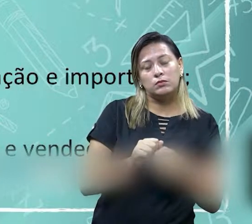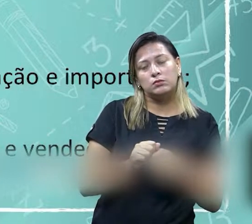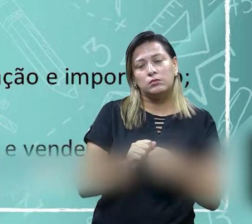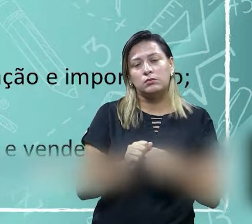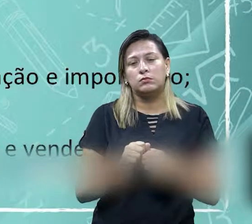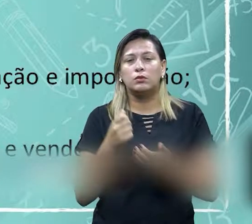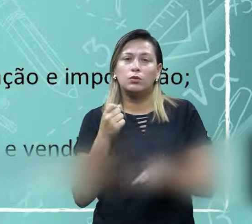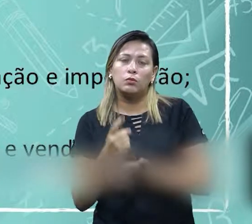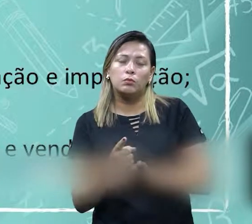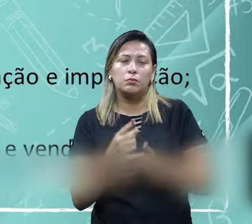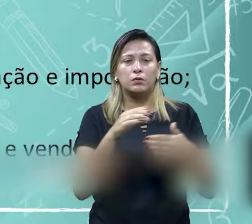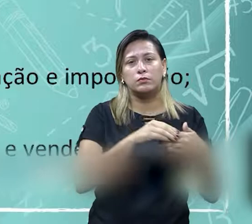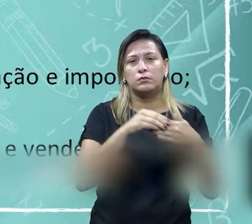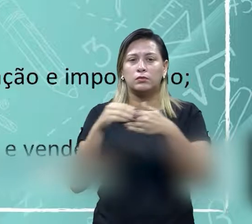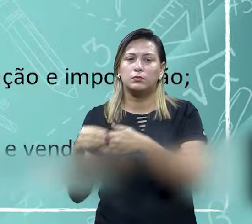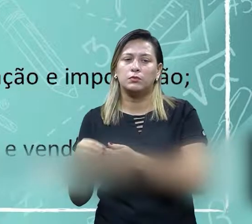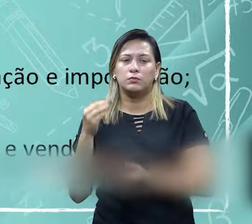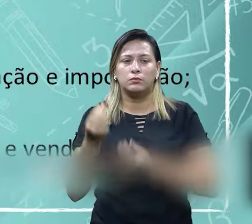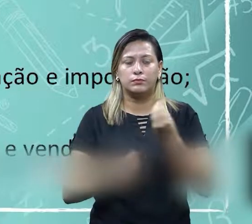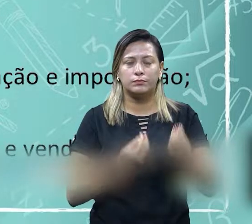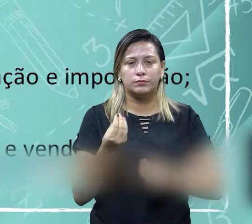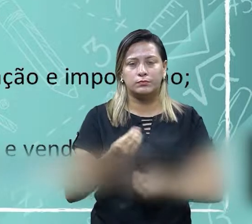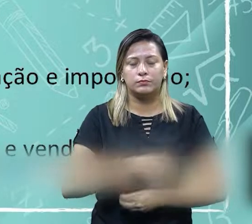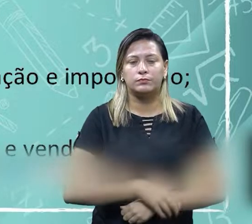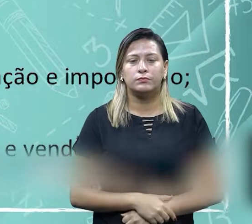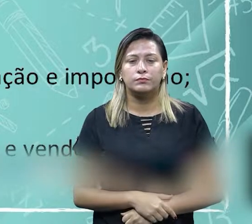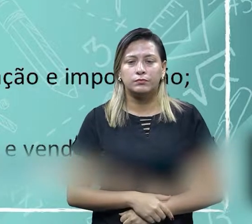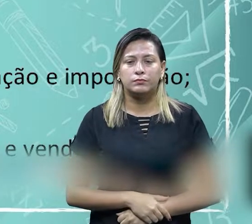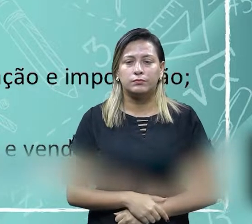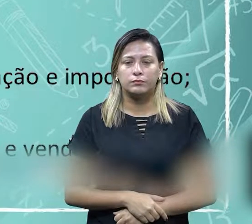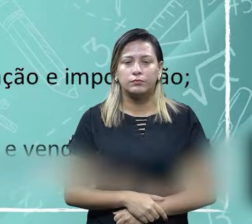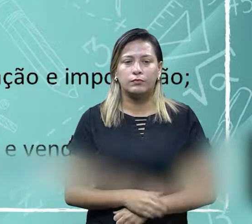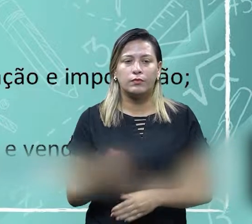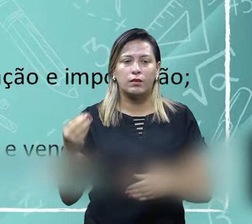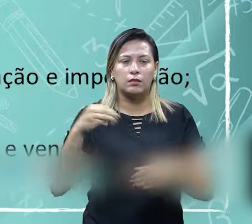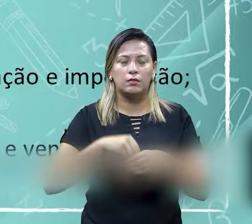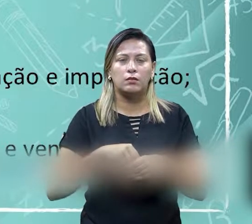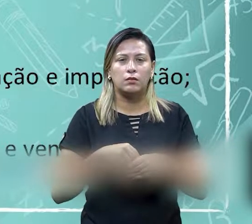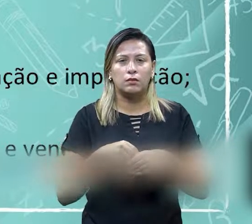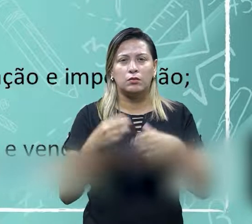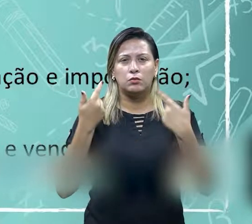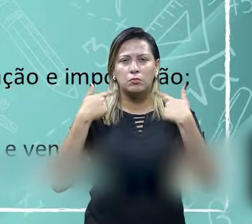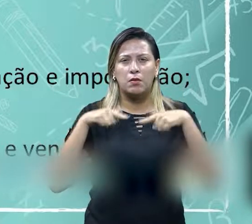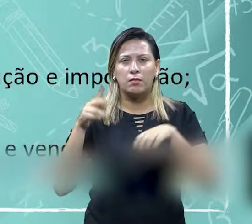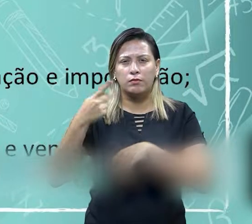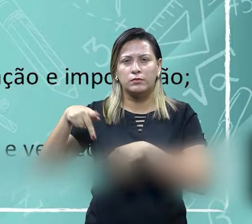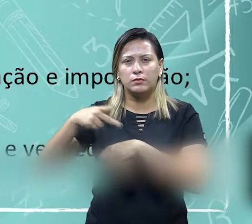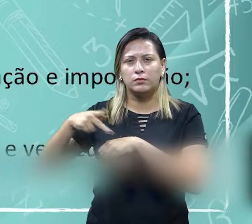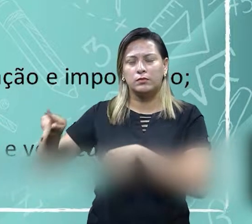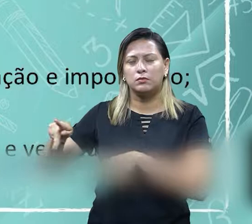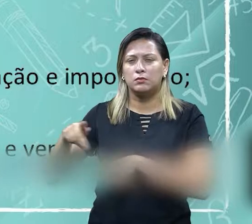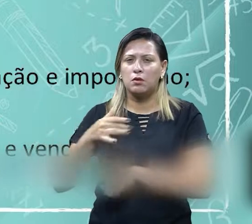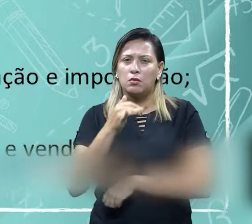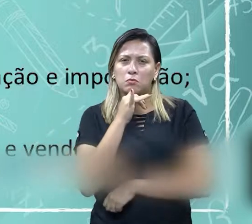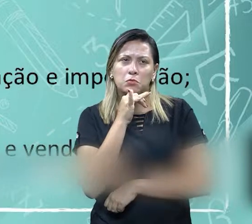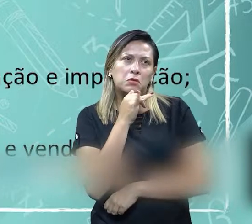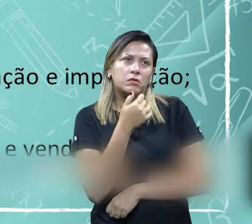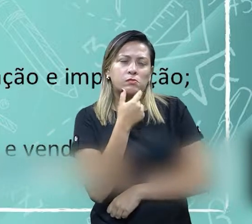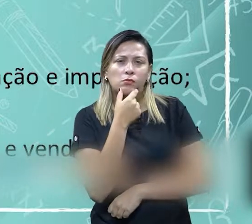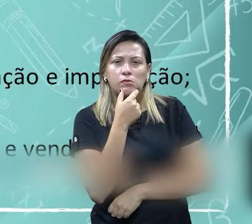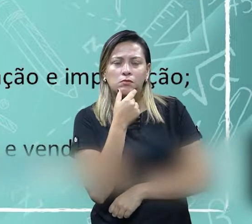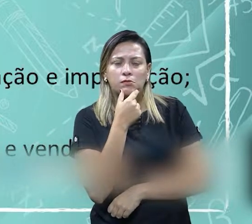ser transportado e assim vai. Geralmente ele está dentro de uma linguagem internacional, como o inglês, por exemplo, tá